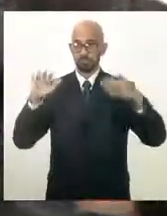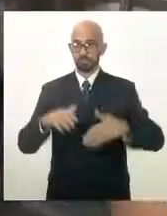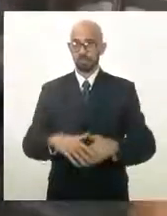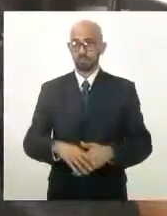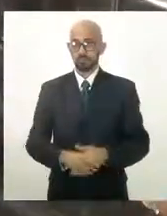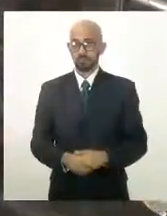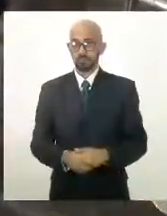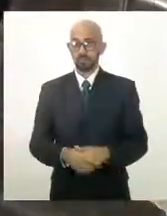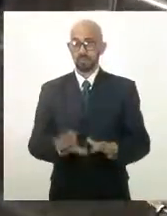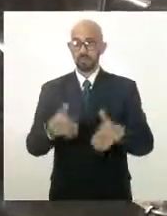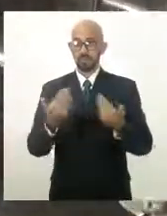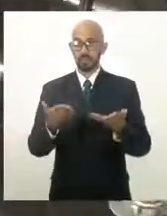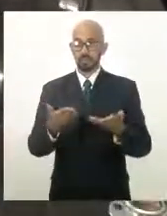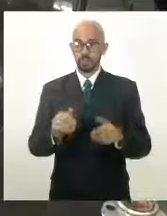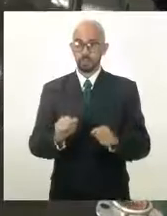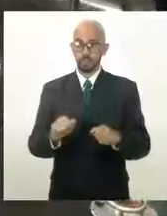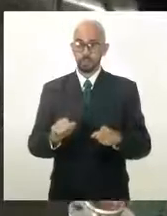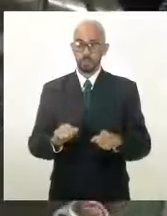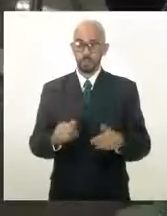Vamos aqui,